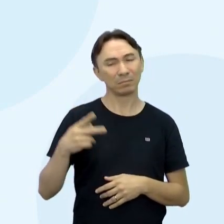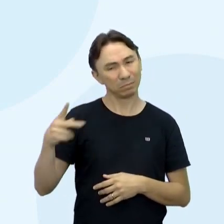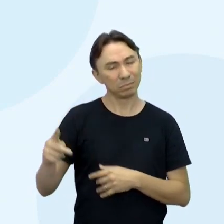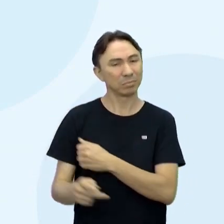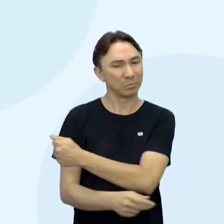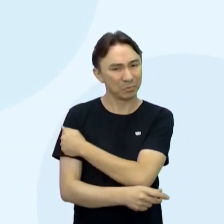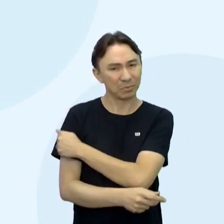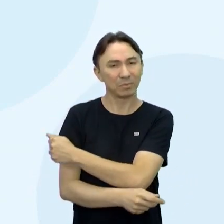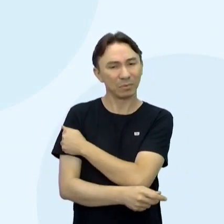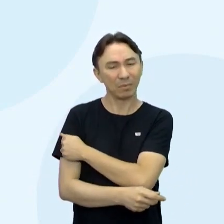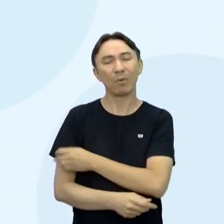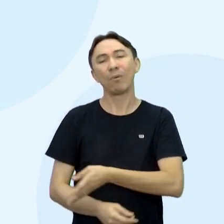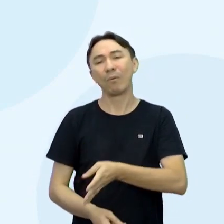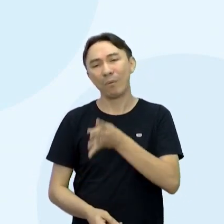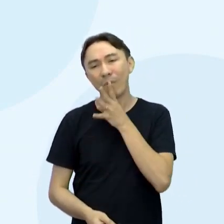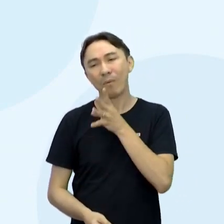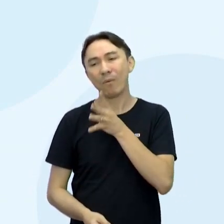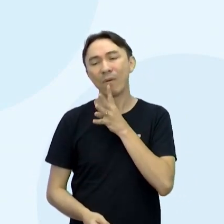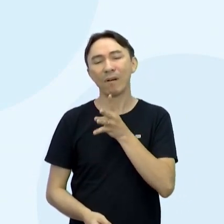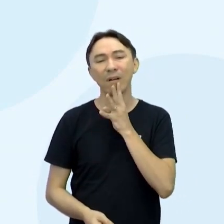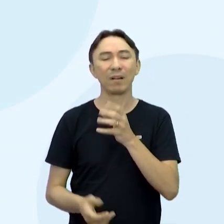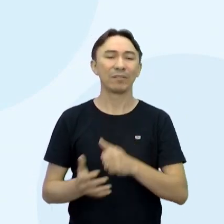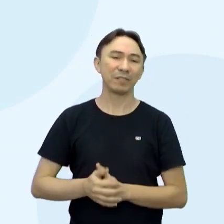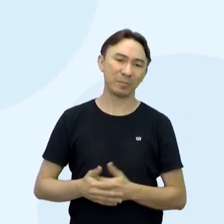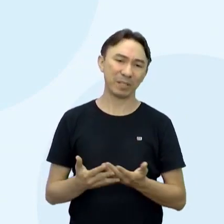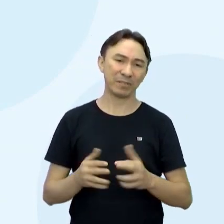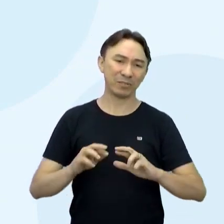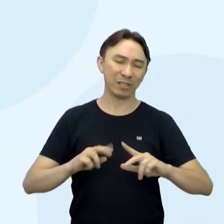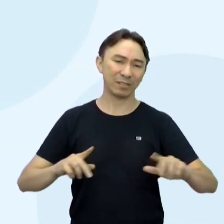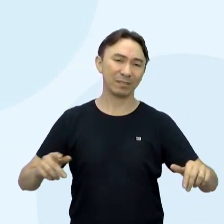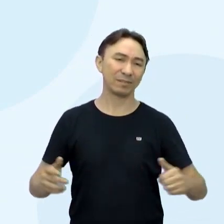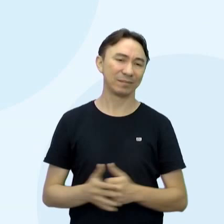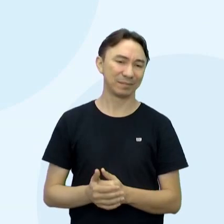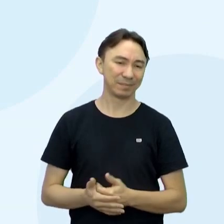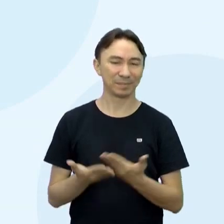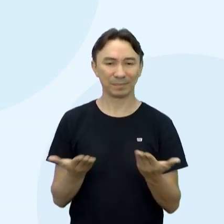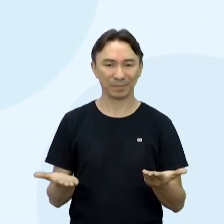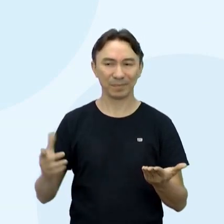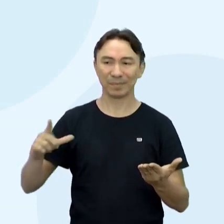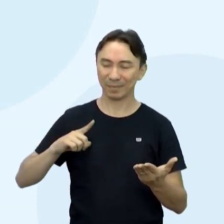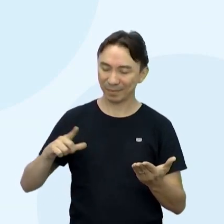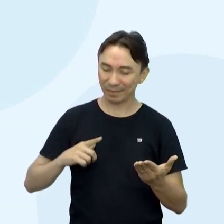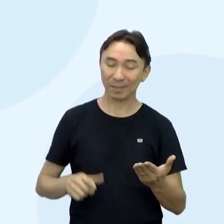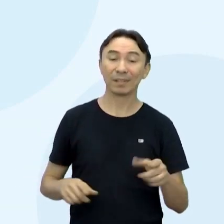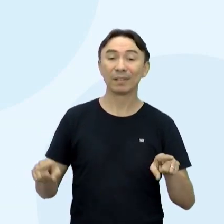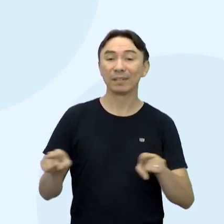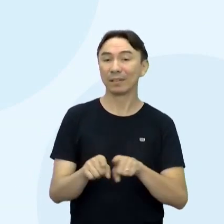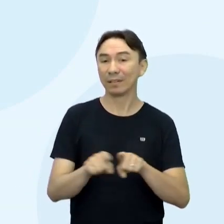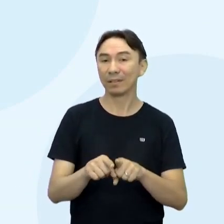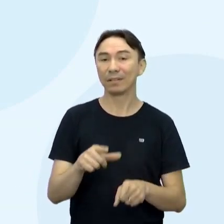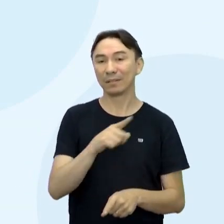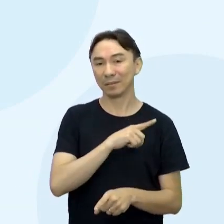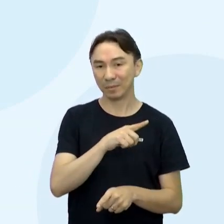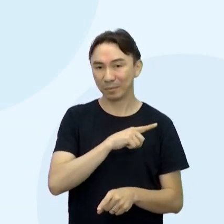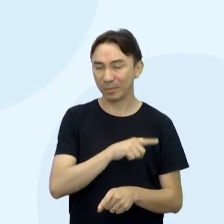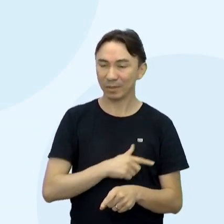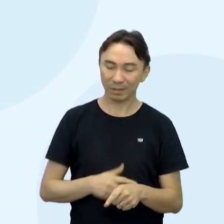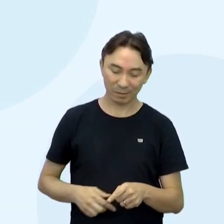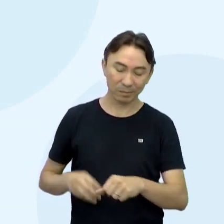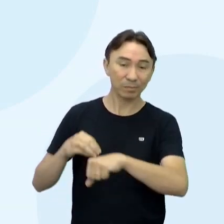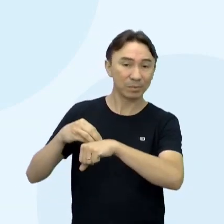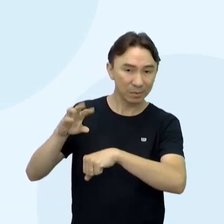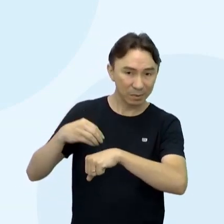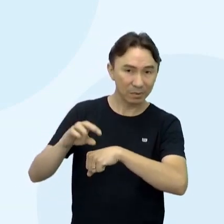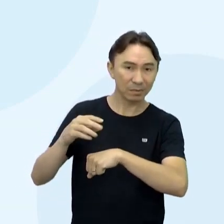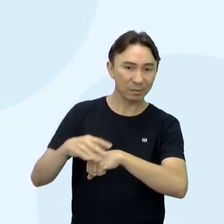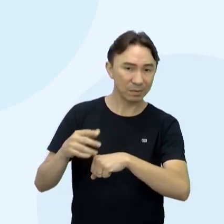conhecem. E ao lado, né, temos uma sugestão do Happening. E aí